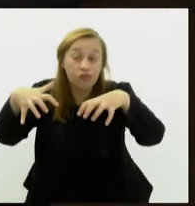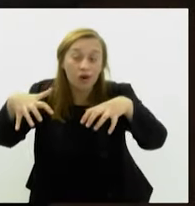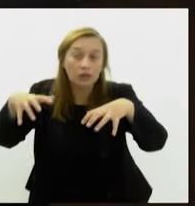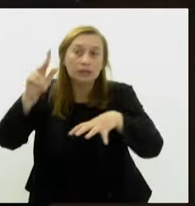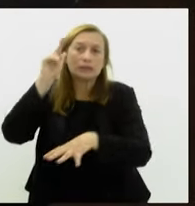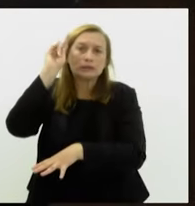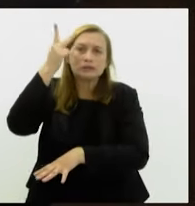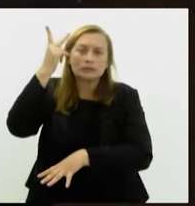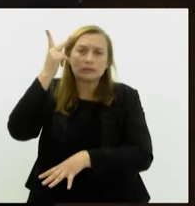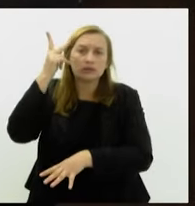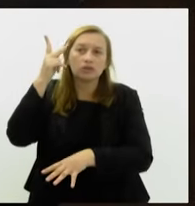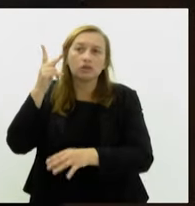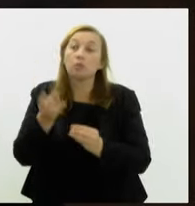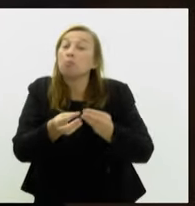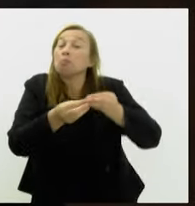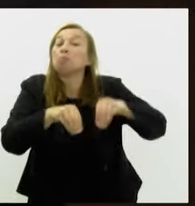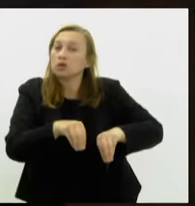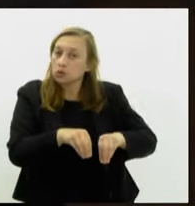historicamente têm assolado